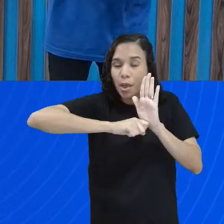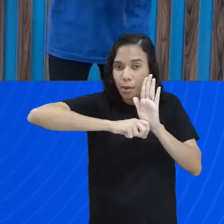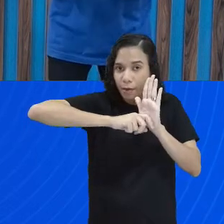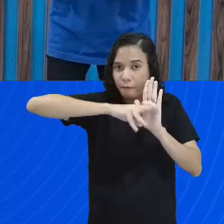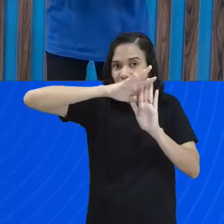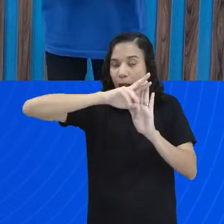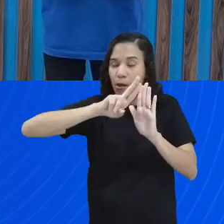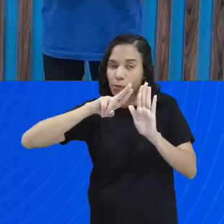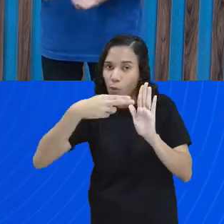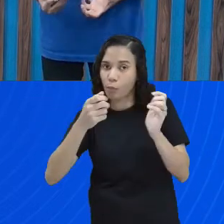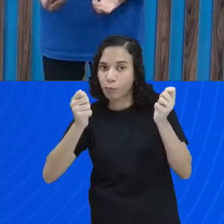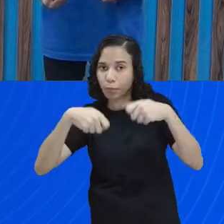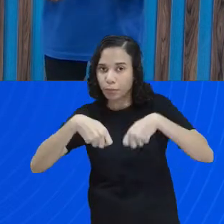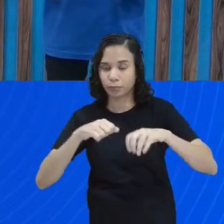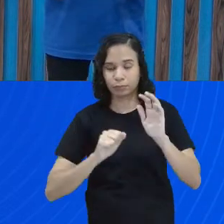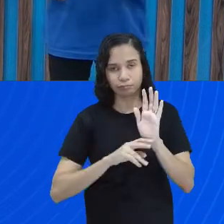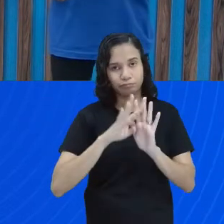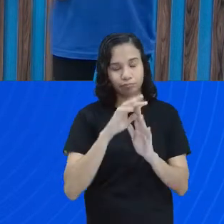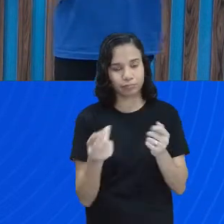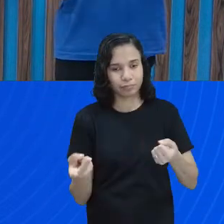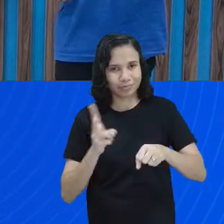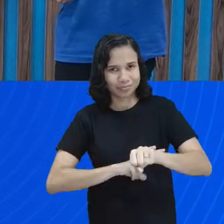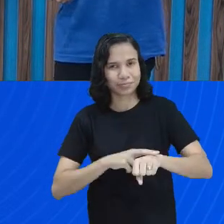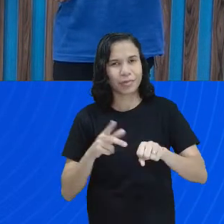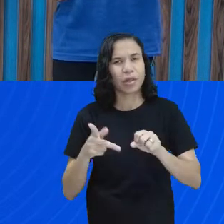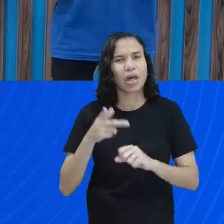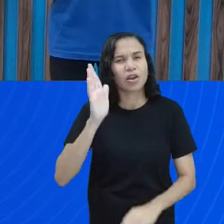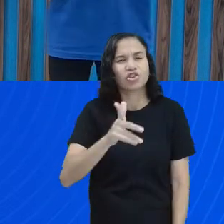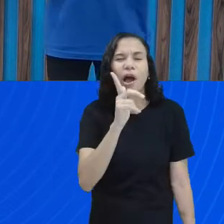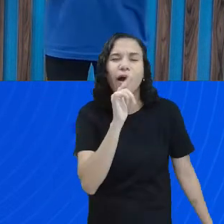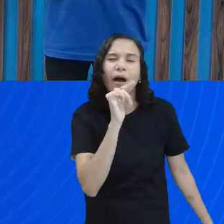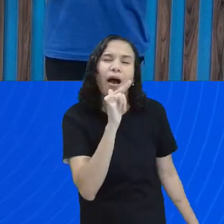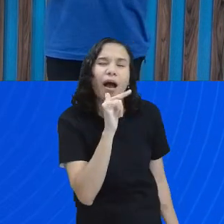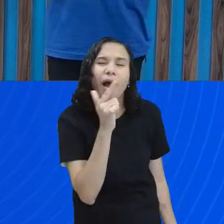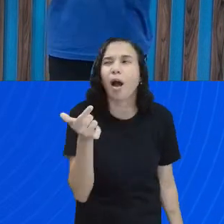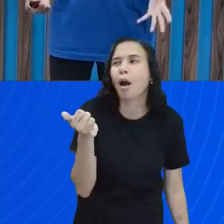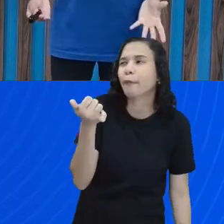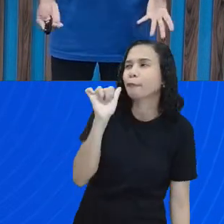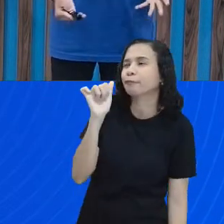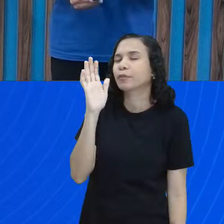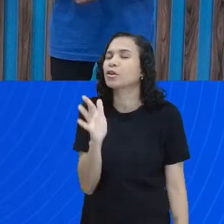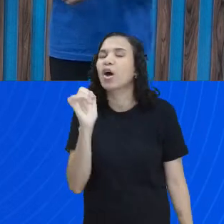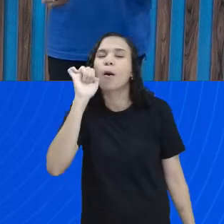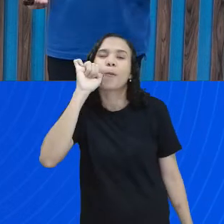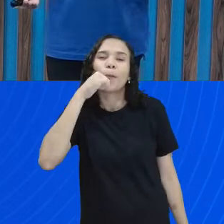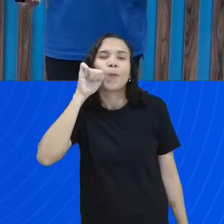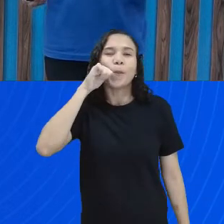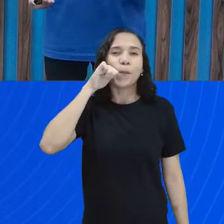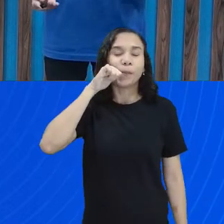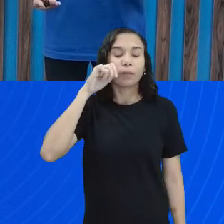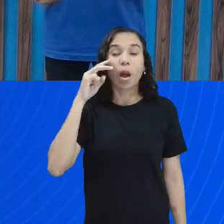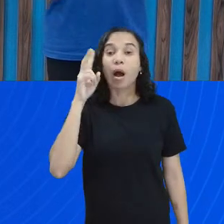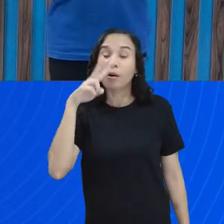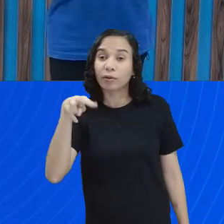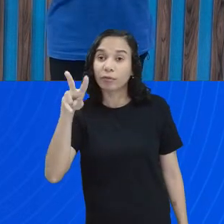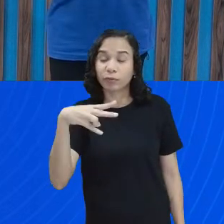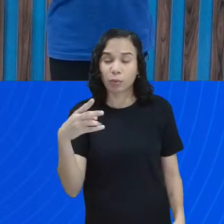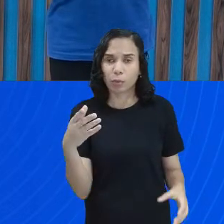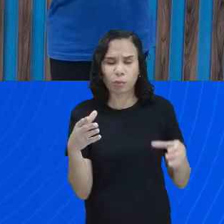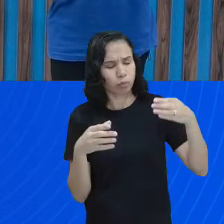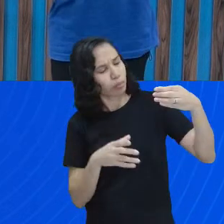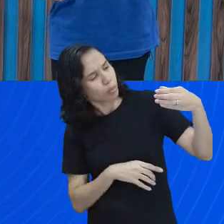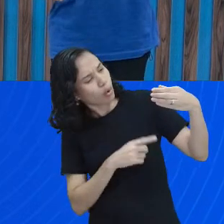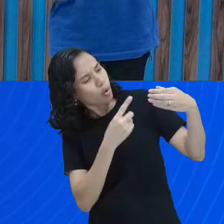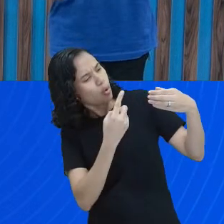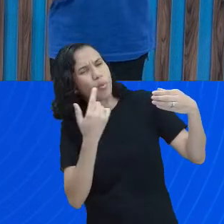Volume ou capacidade. Você já bebeu água, né? Já bebeu suco específico. E você já viu, ó, aparece lá no rótulo,